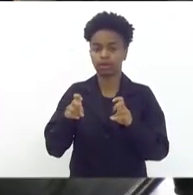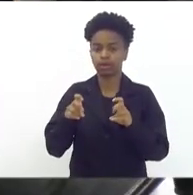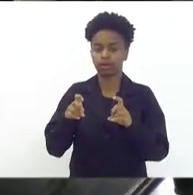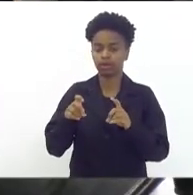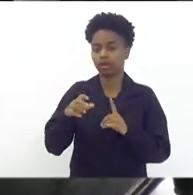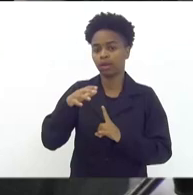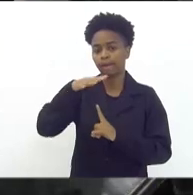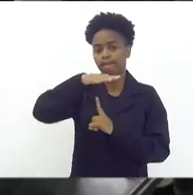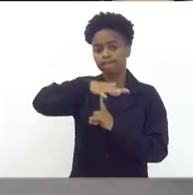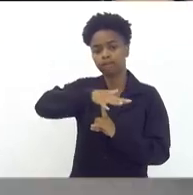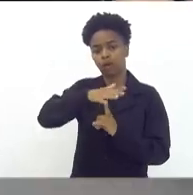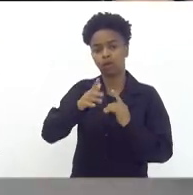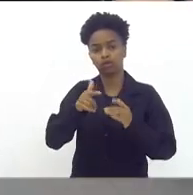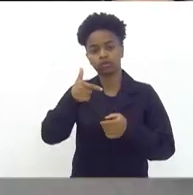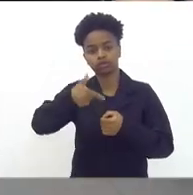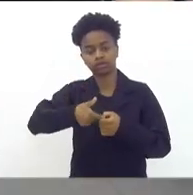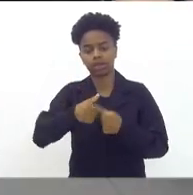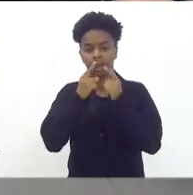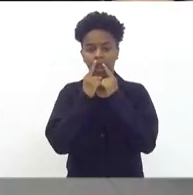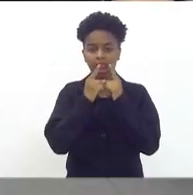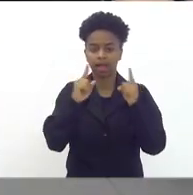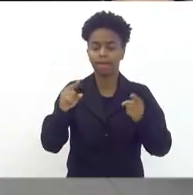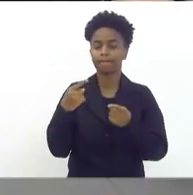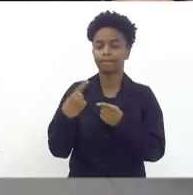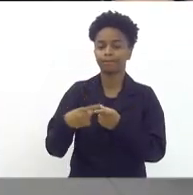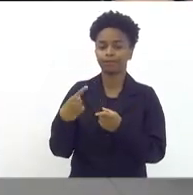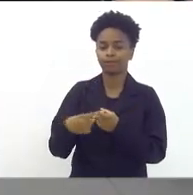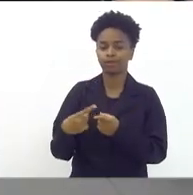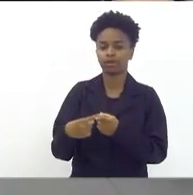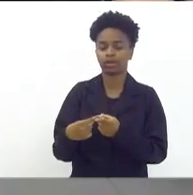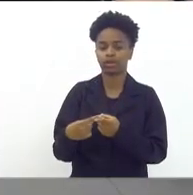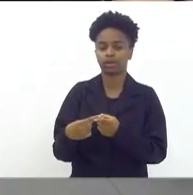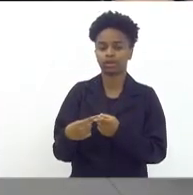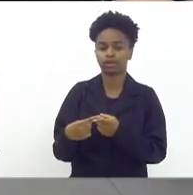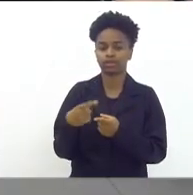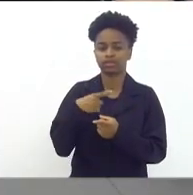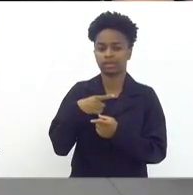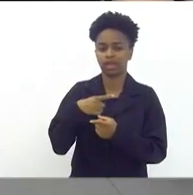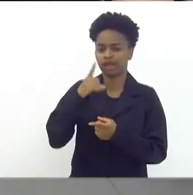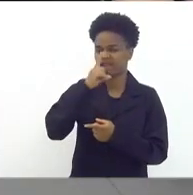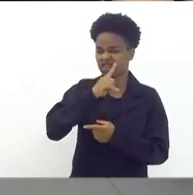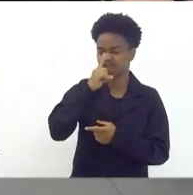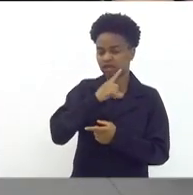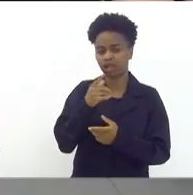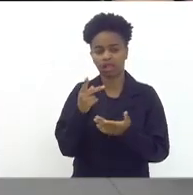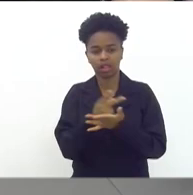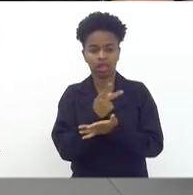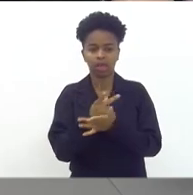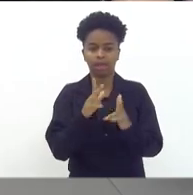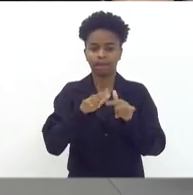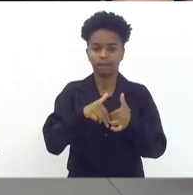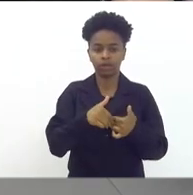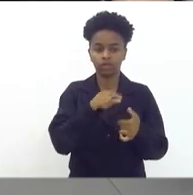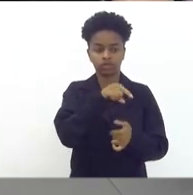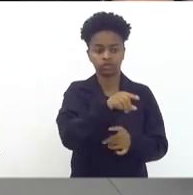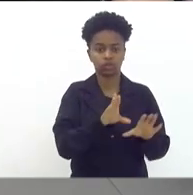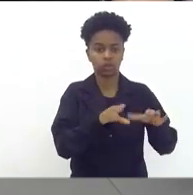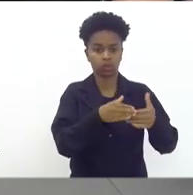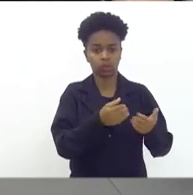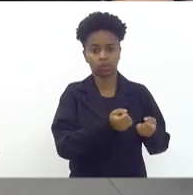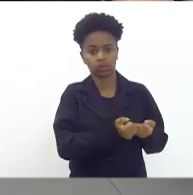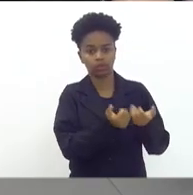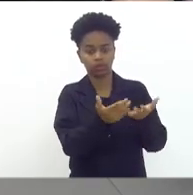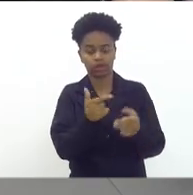reclamando de uma suposta irregularidade arbitrariedade por parte da concessionária durante as